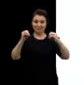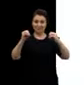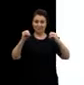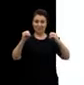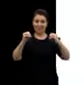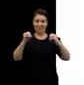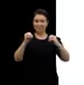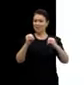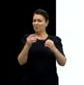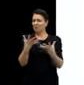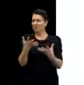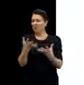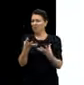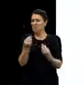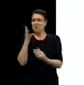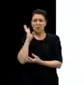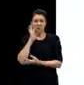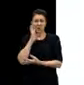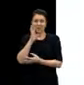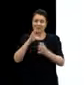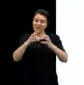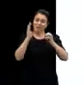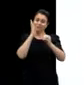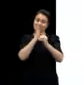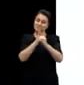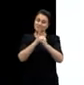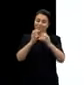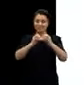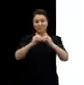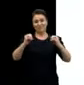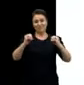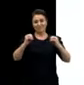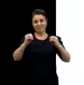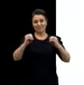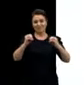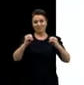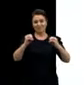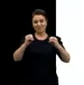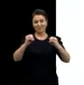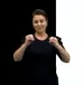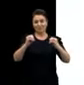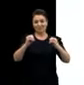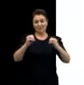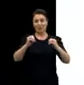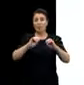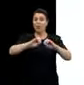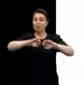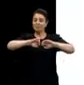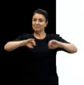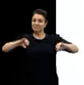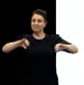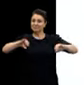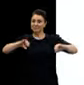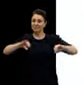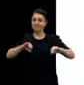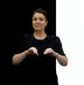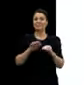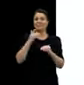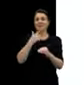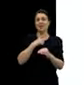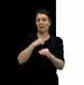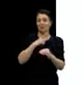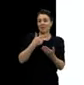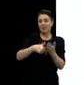se separar. Ó, se separam. Então, separação ou segregação das cromátides